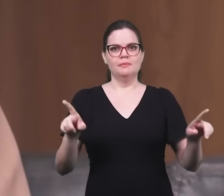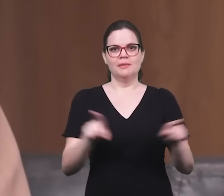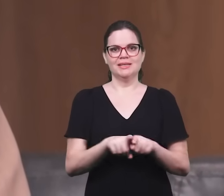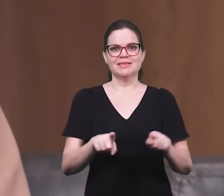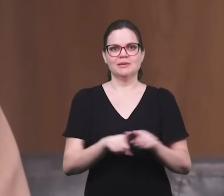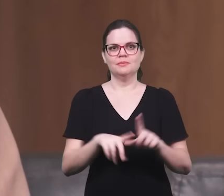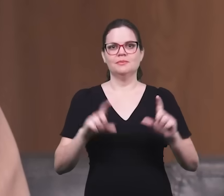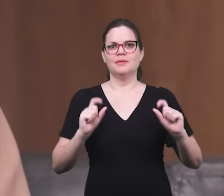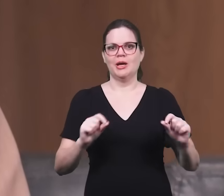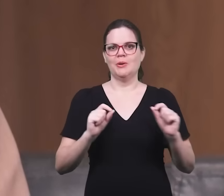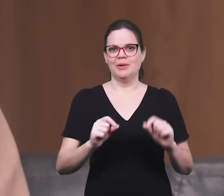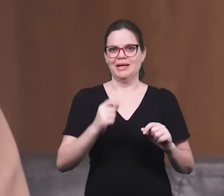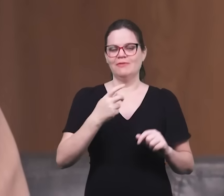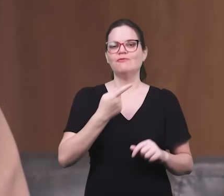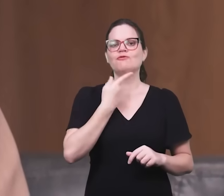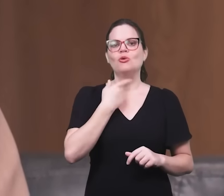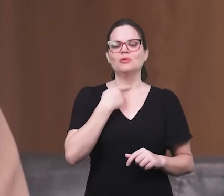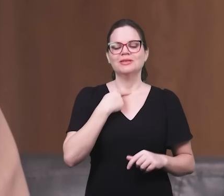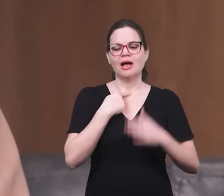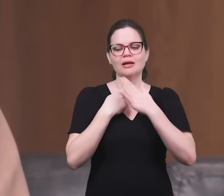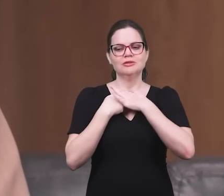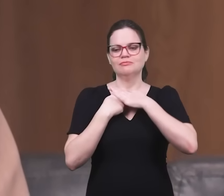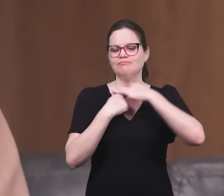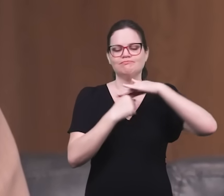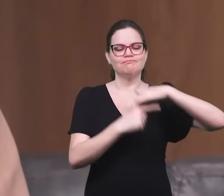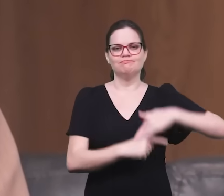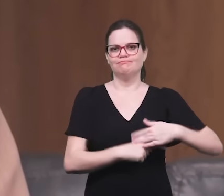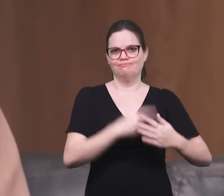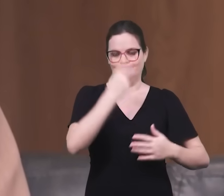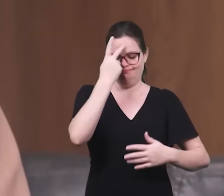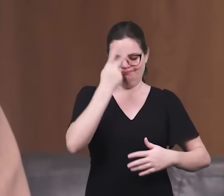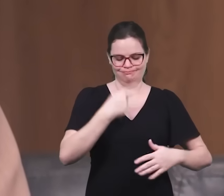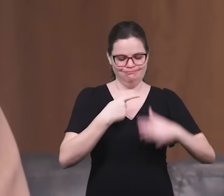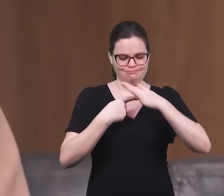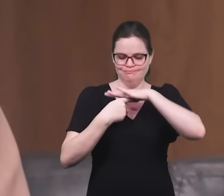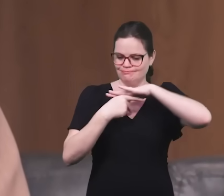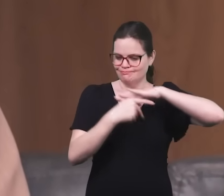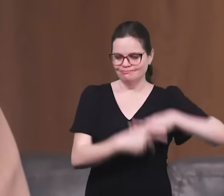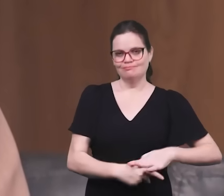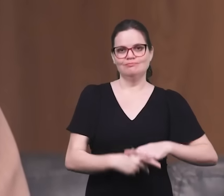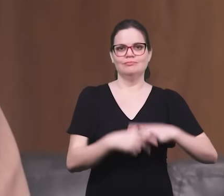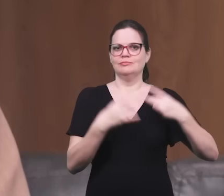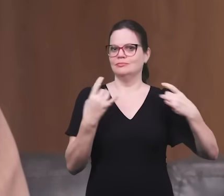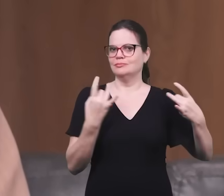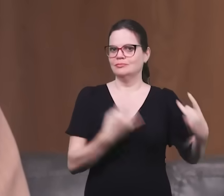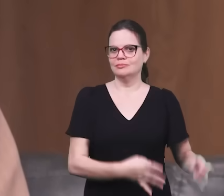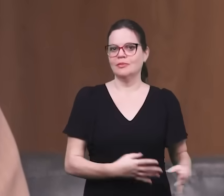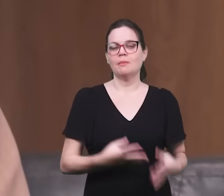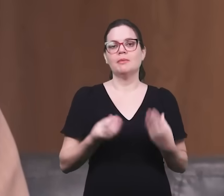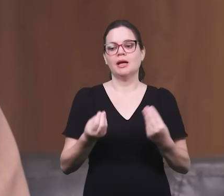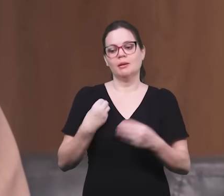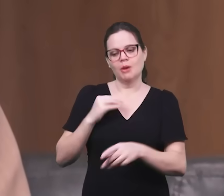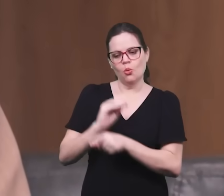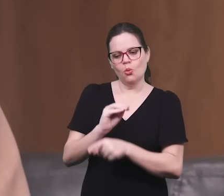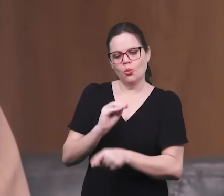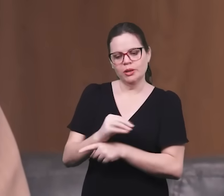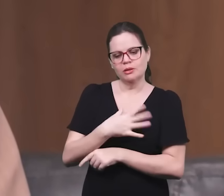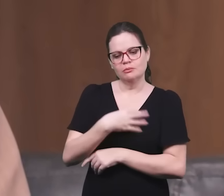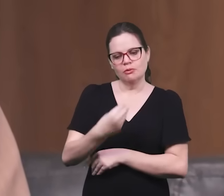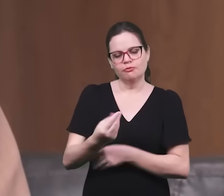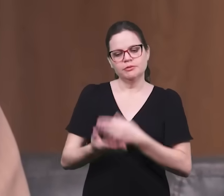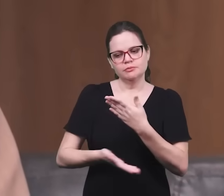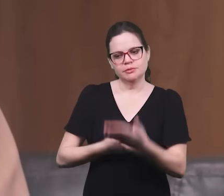andorinha, eles renunciam, às vezes, às próprias vontades para cuidar da sua prole, dos seus filhos, não